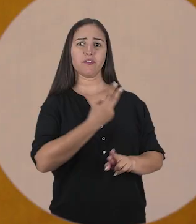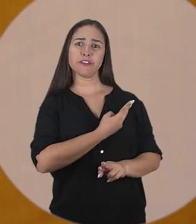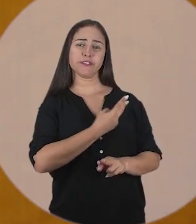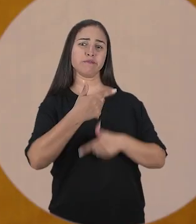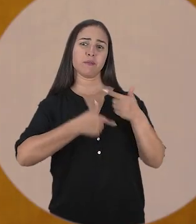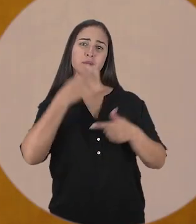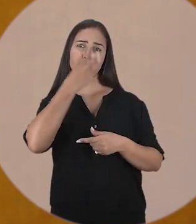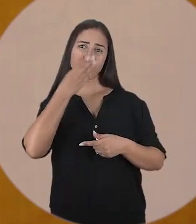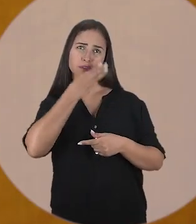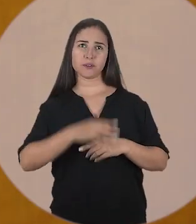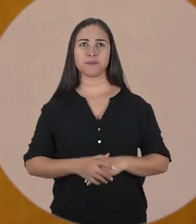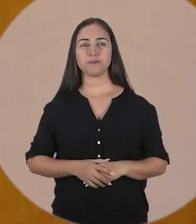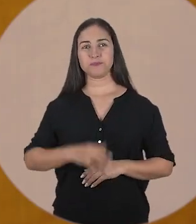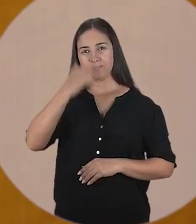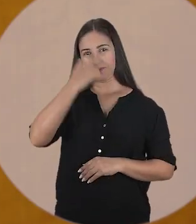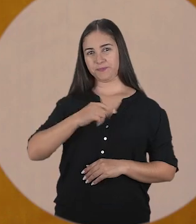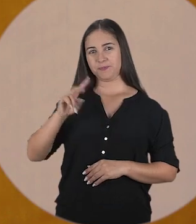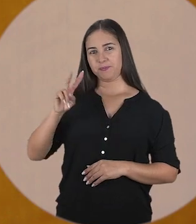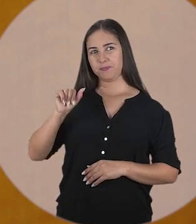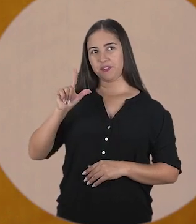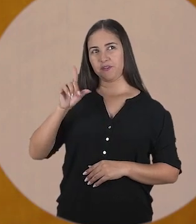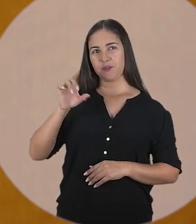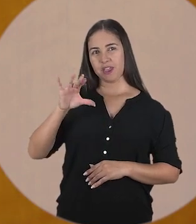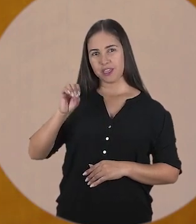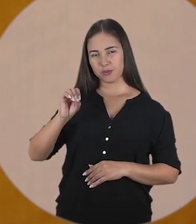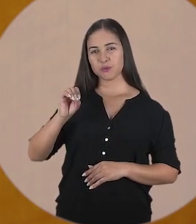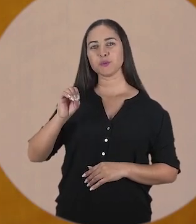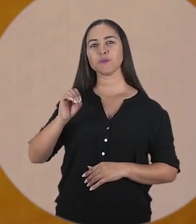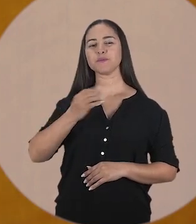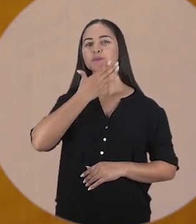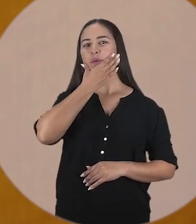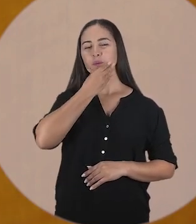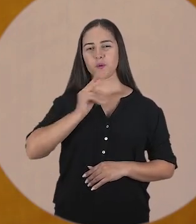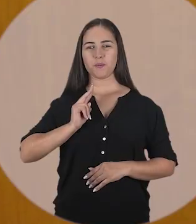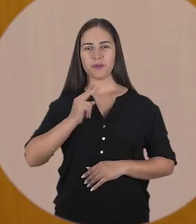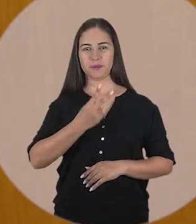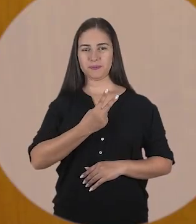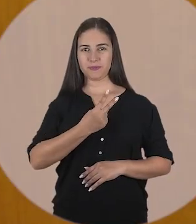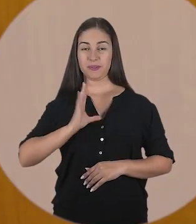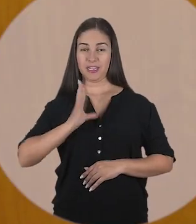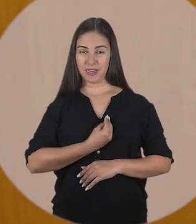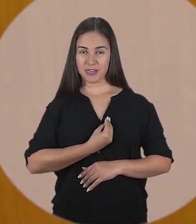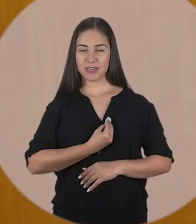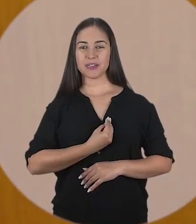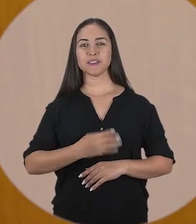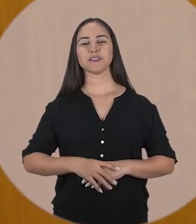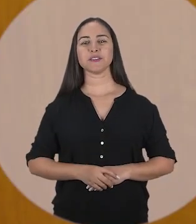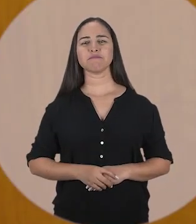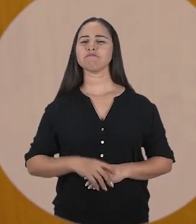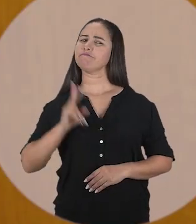prostituíam. Eu sou Valdécio Rodrigues Cerqueira, um homem trans. Eu sempre